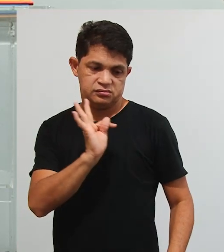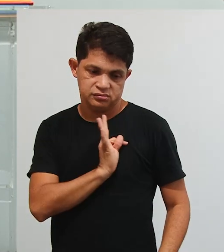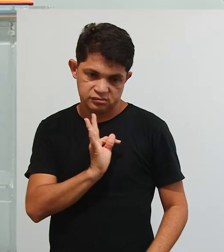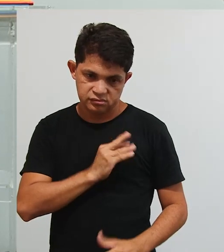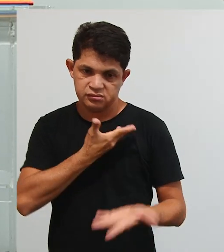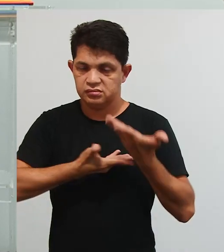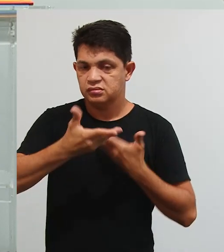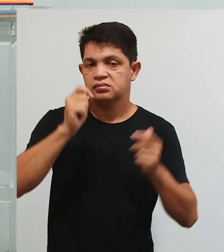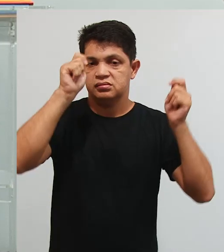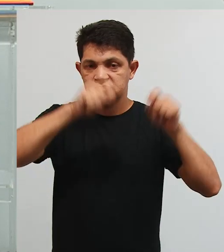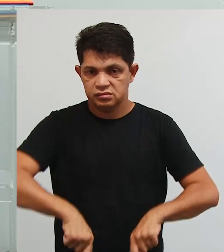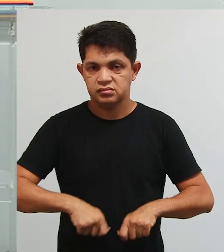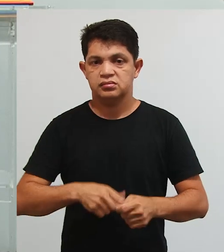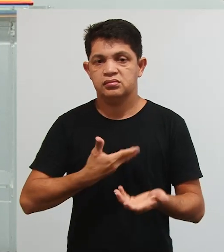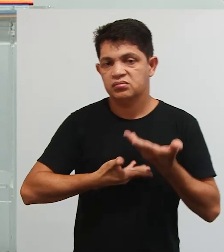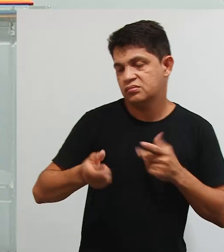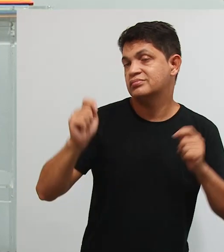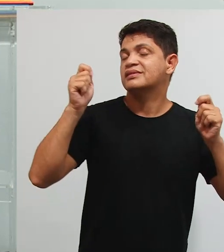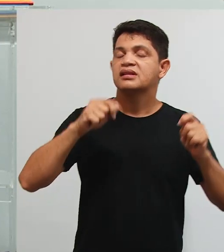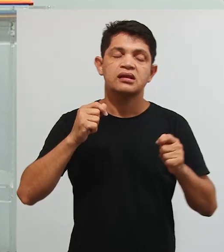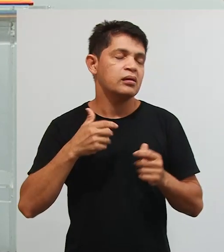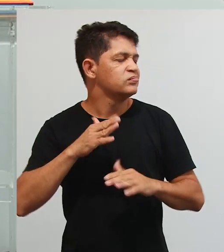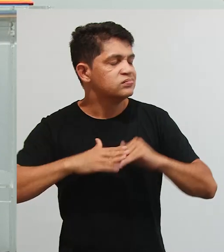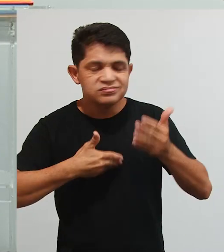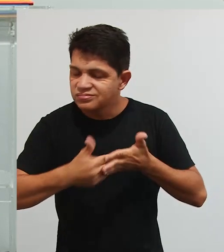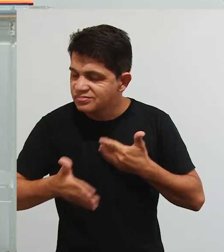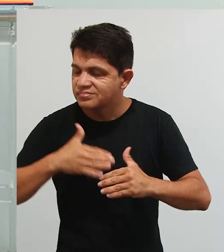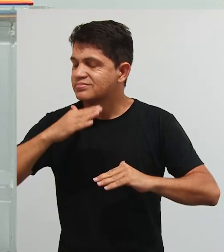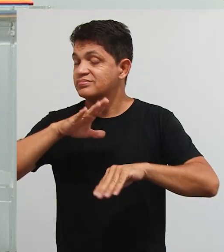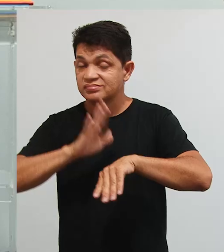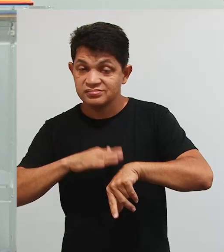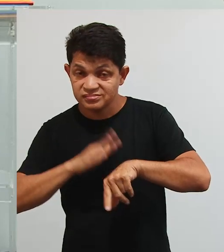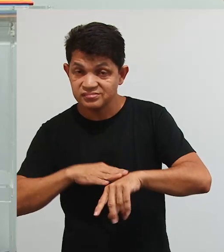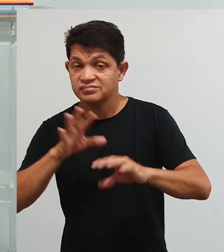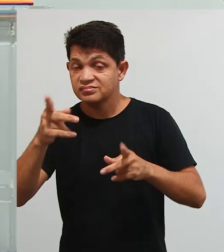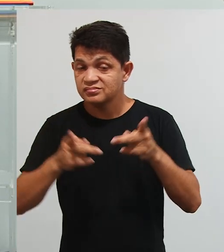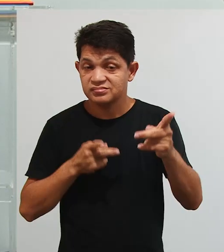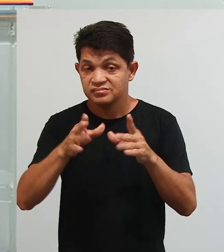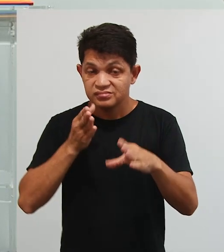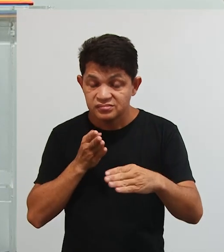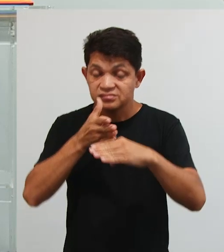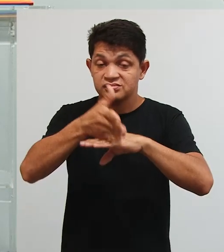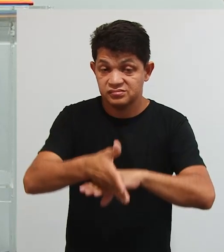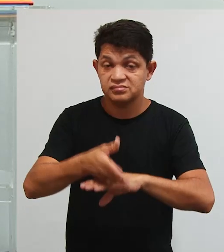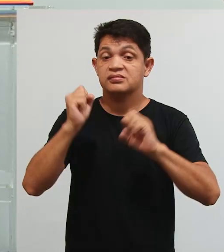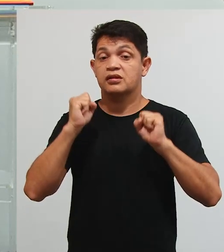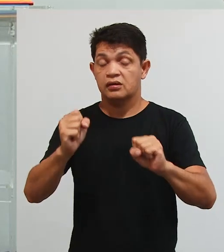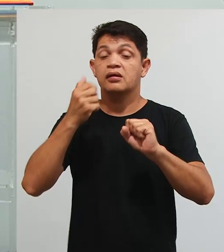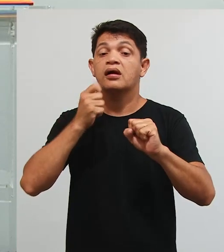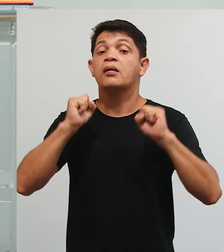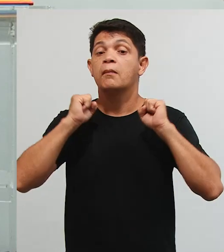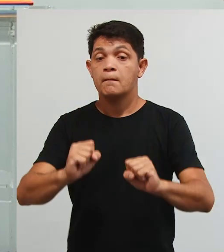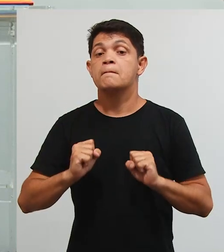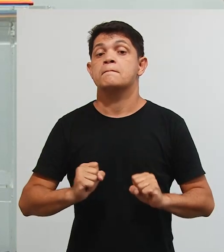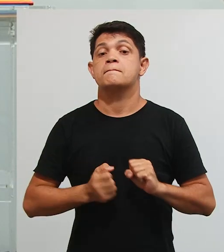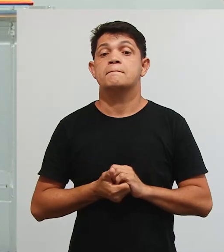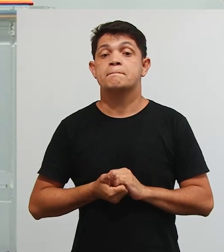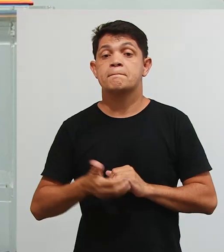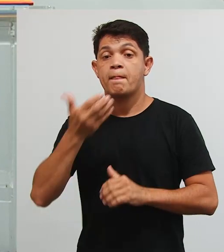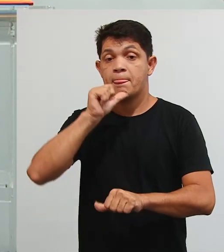uma provocação dessa reflexão crítica. Porque qualquer intervenção na educação é